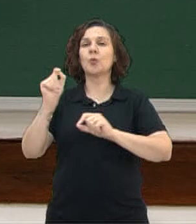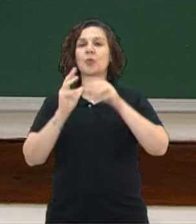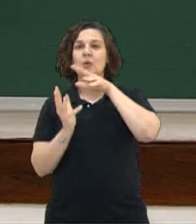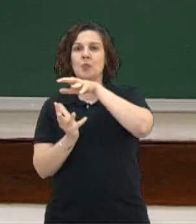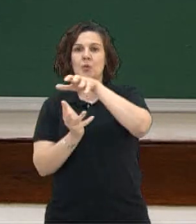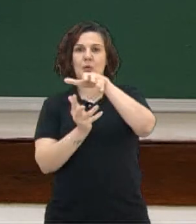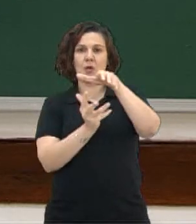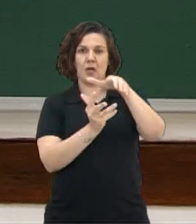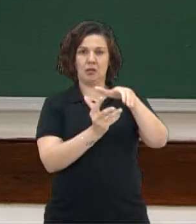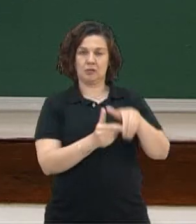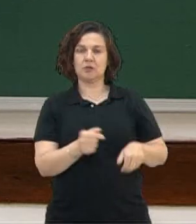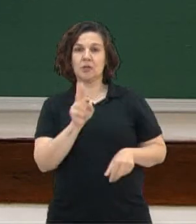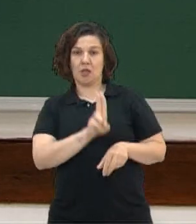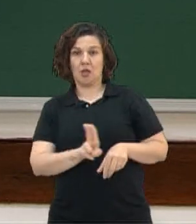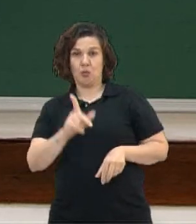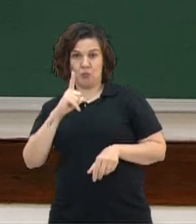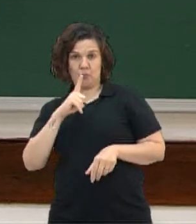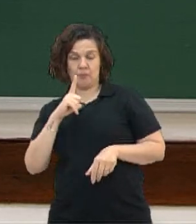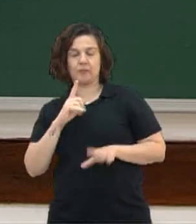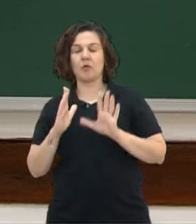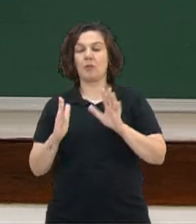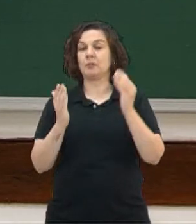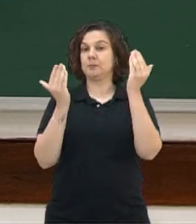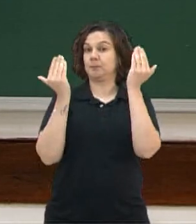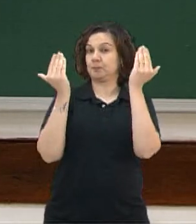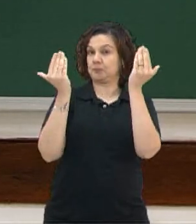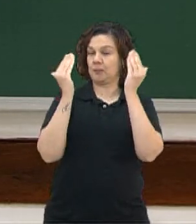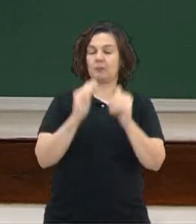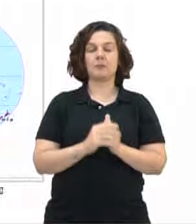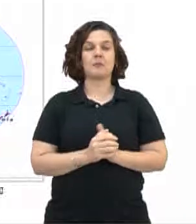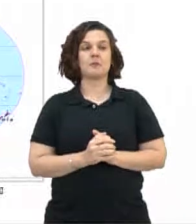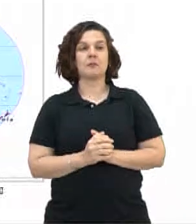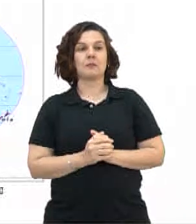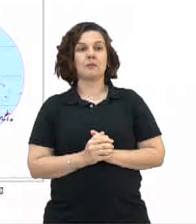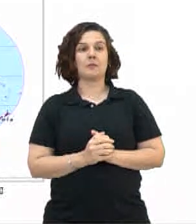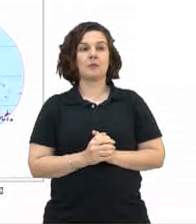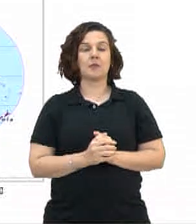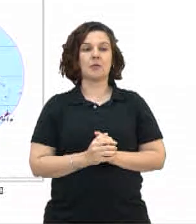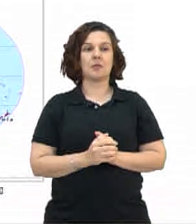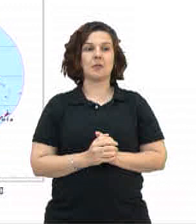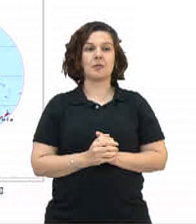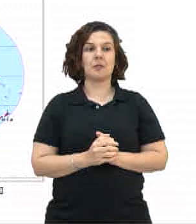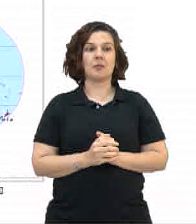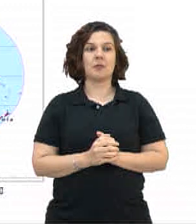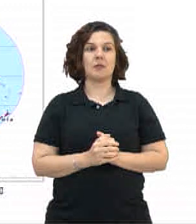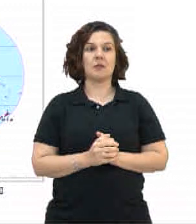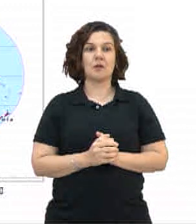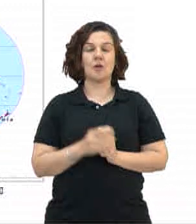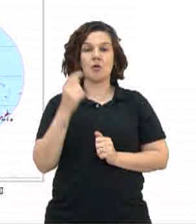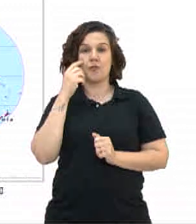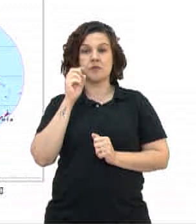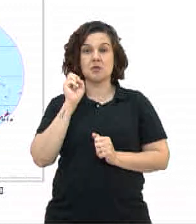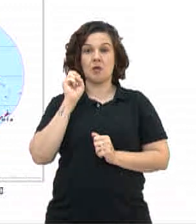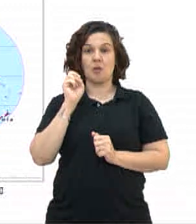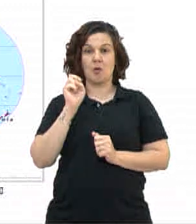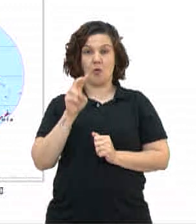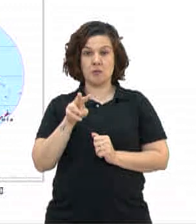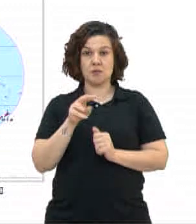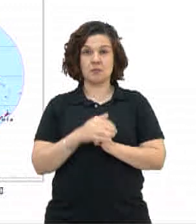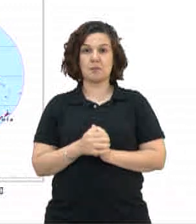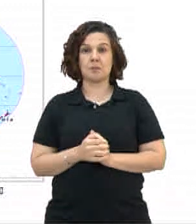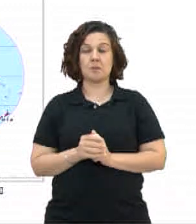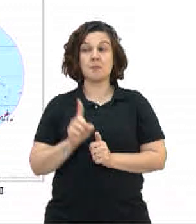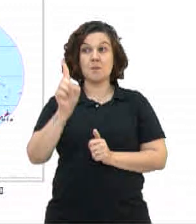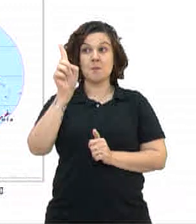superfície terrestre dispõe. Se você comparar, olha lá na tela, o mapa que você consegue ver no canto